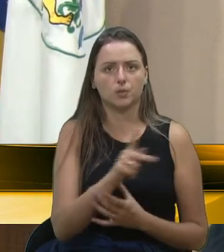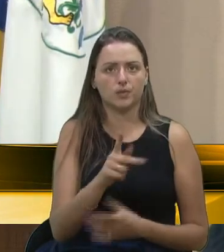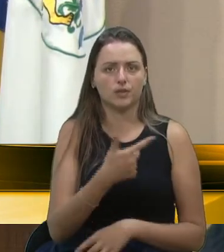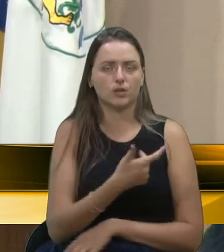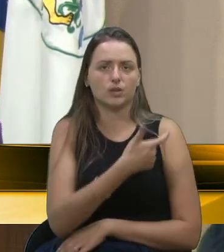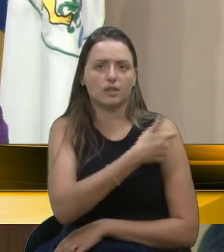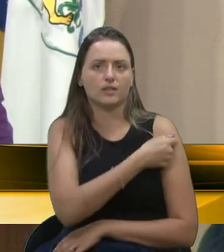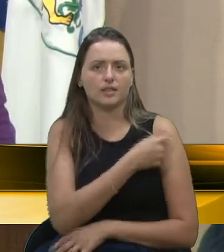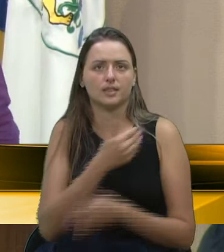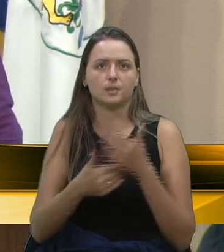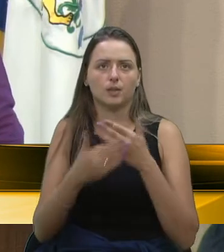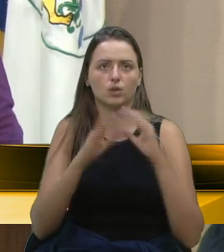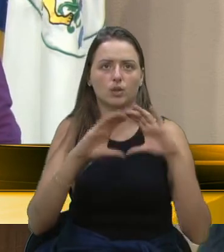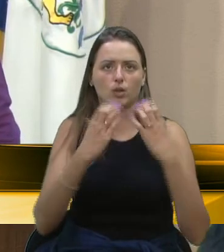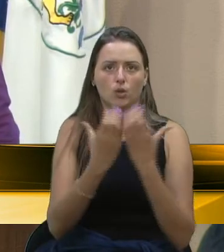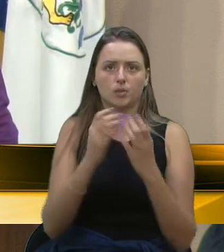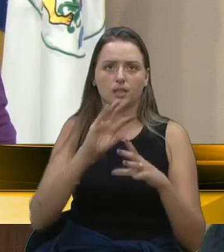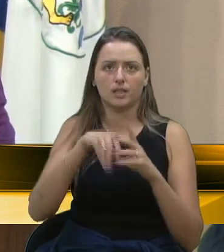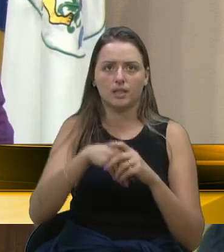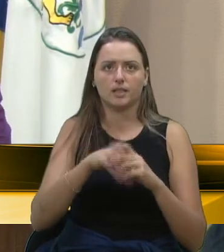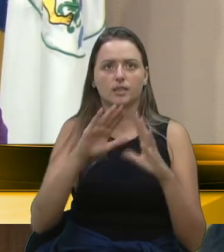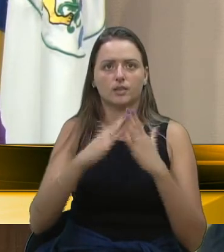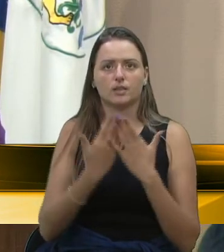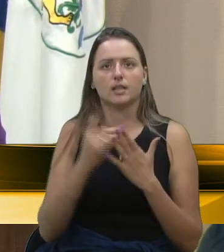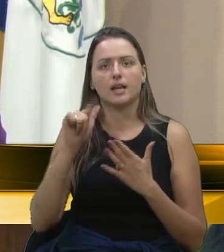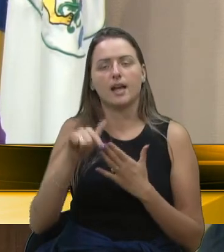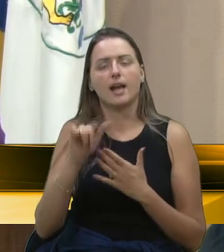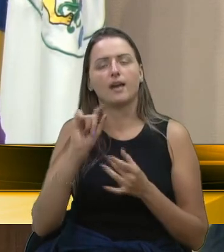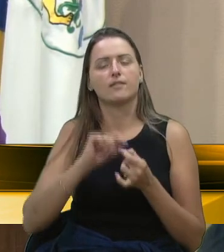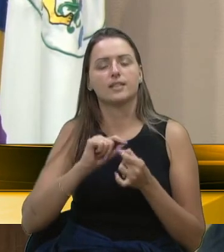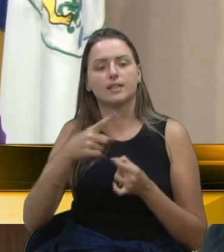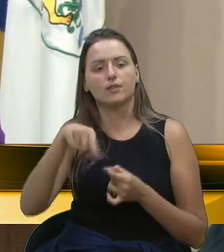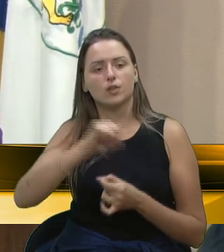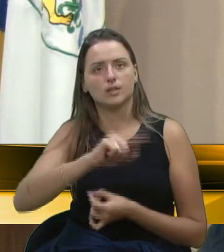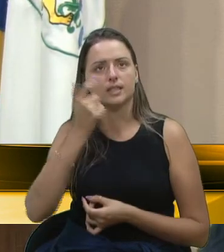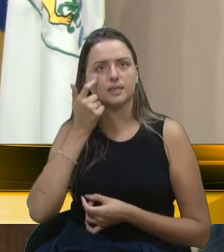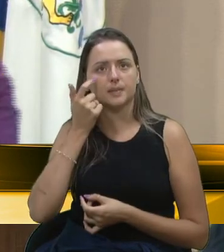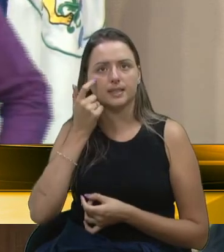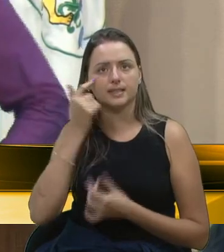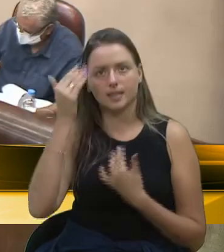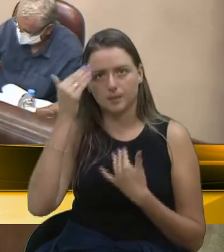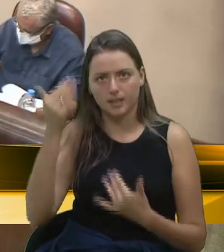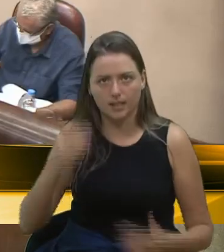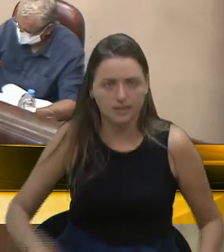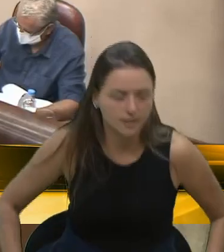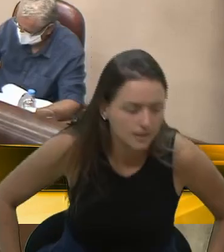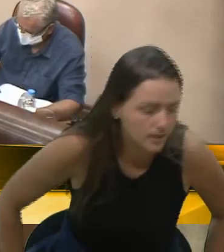vacinação e para a comunidade escolar. É uma reflexão que fica para todos nós fazermos. Muito obrigado.